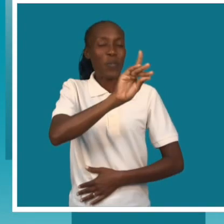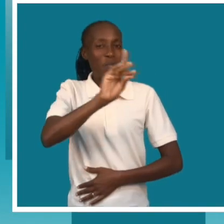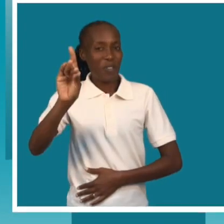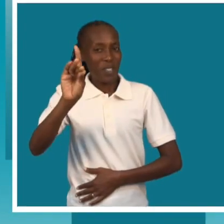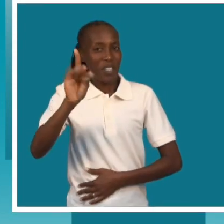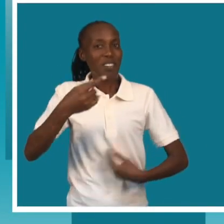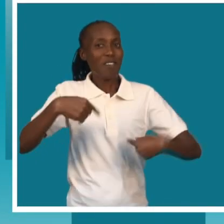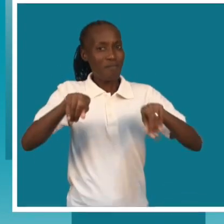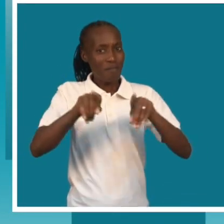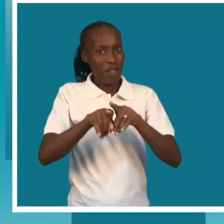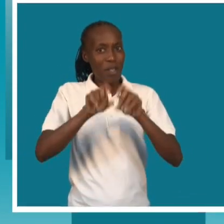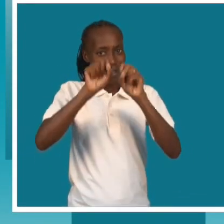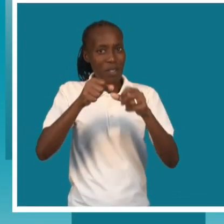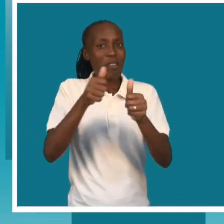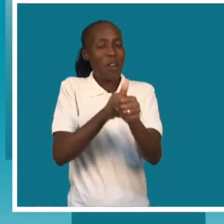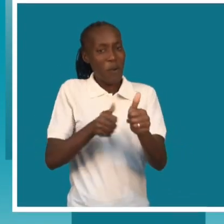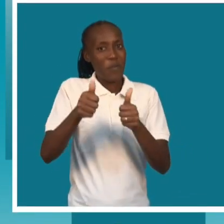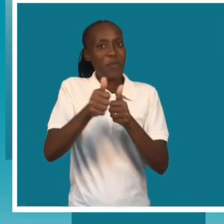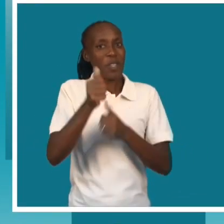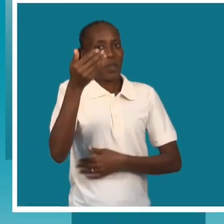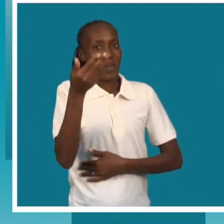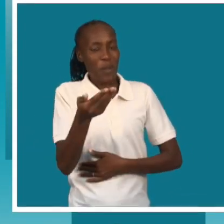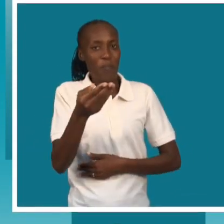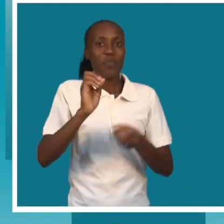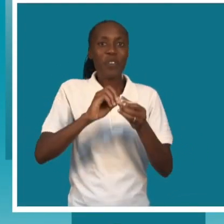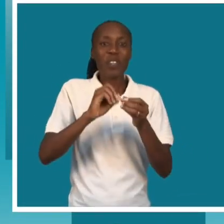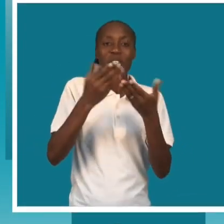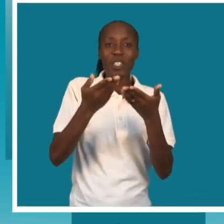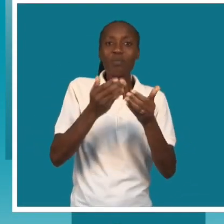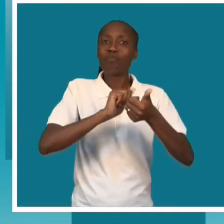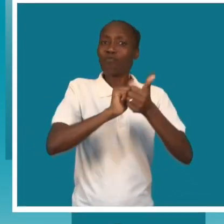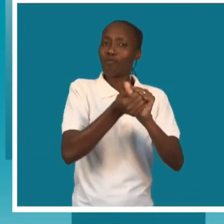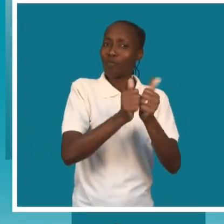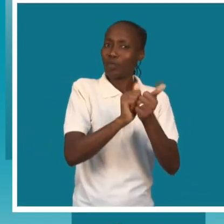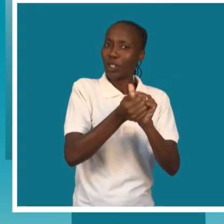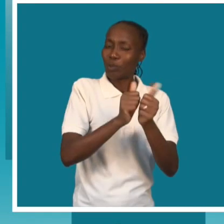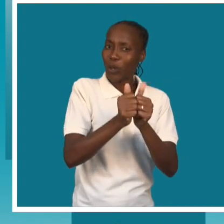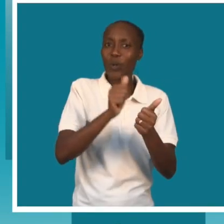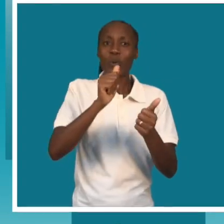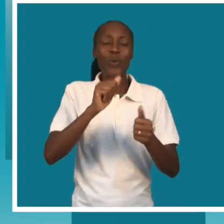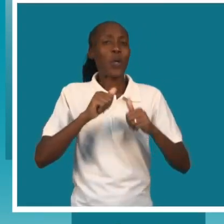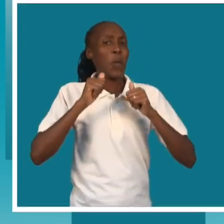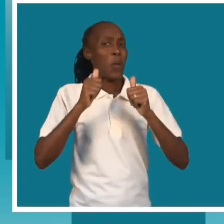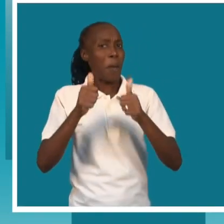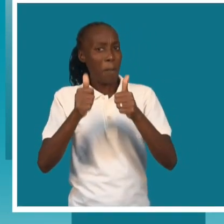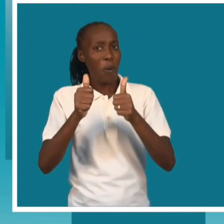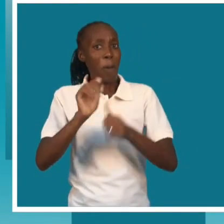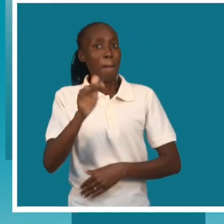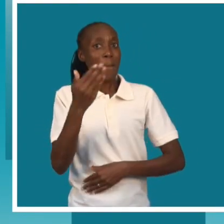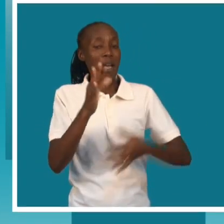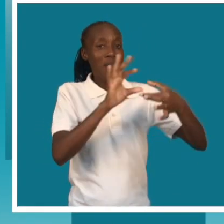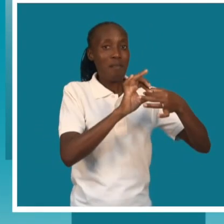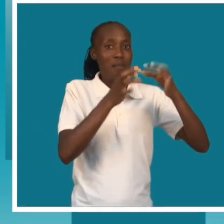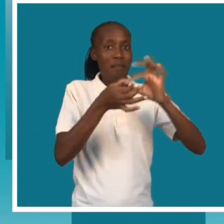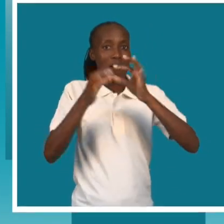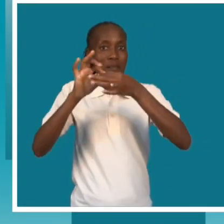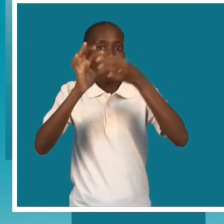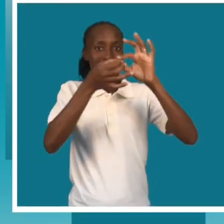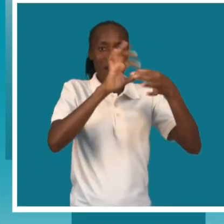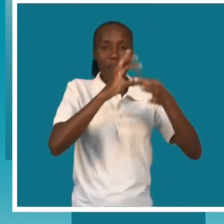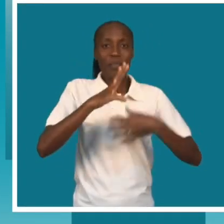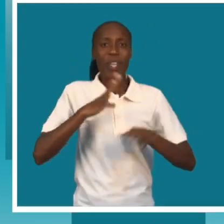estar cá presentes conosco. Portanto, o investimento para o desporto é muito bom. O desporto, aliás, desporto paralímpico tem nos dado várias